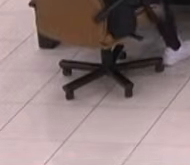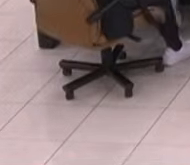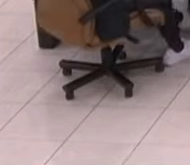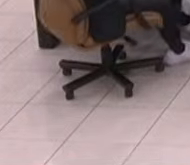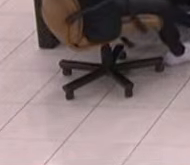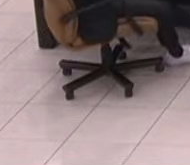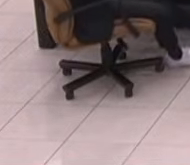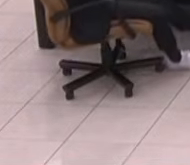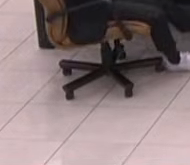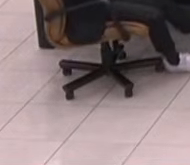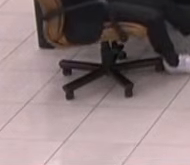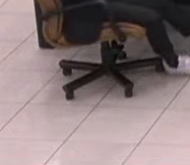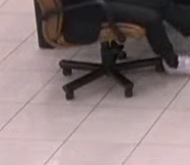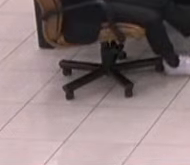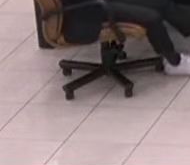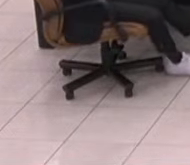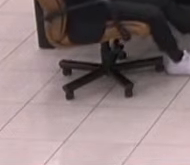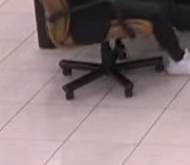Próximo projeto.